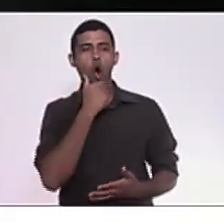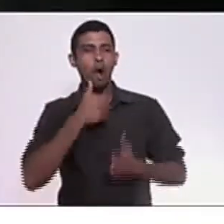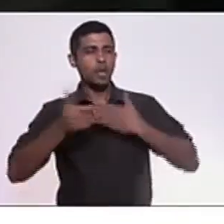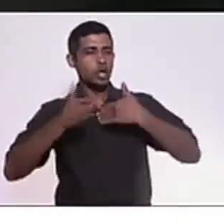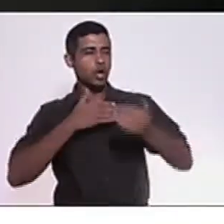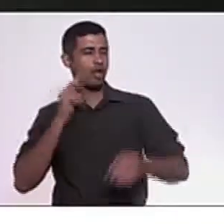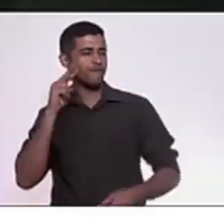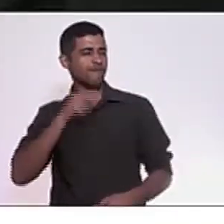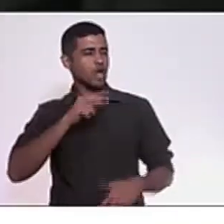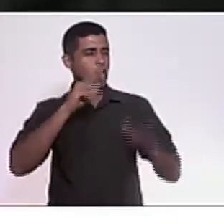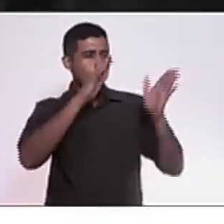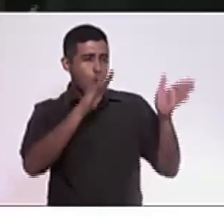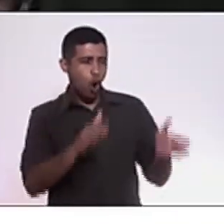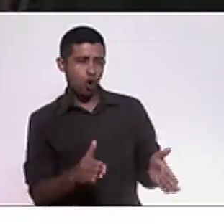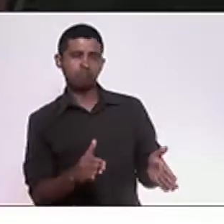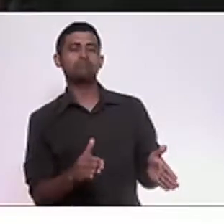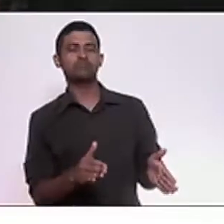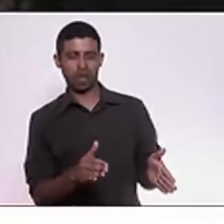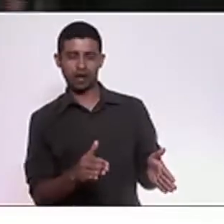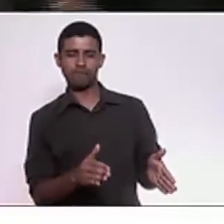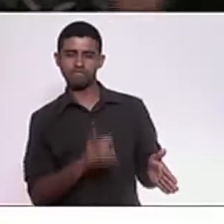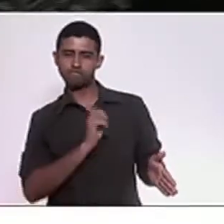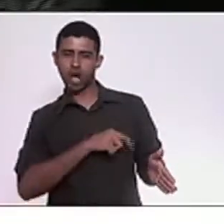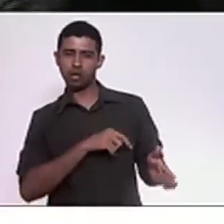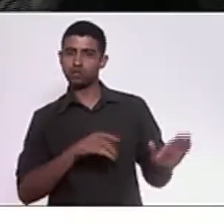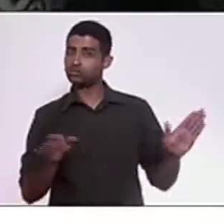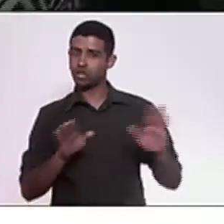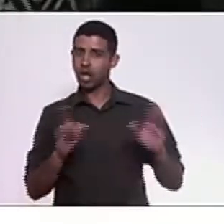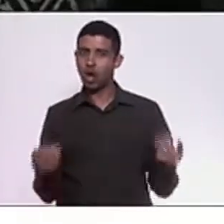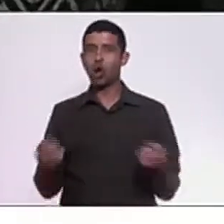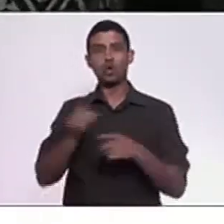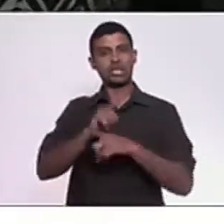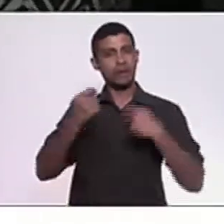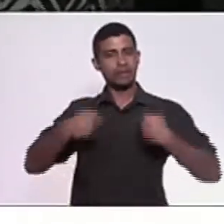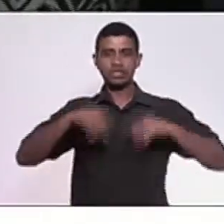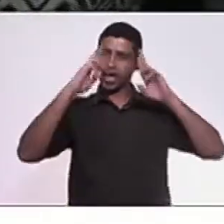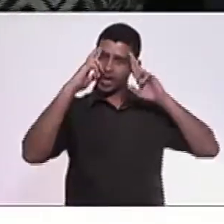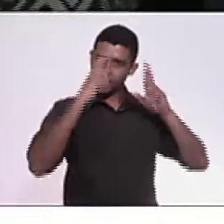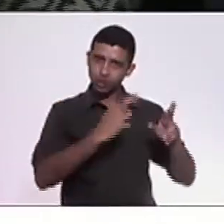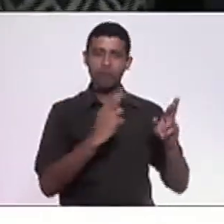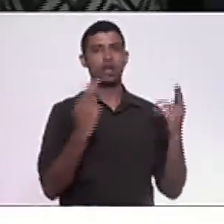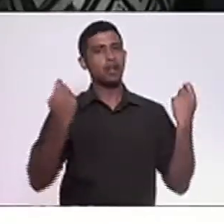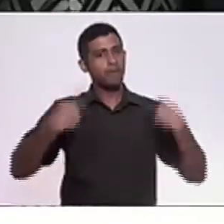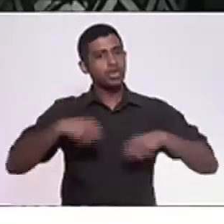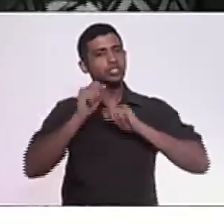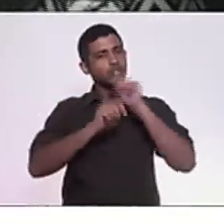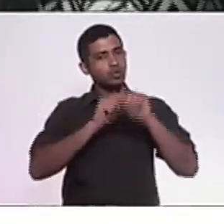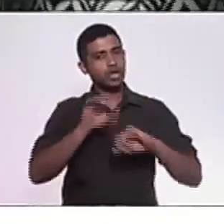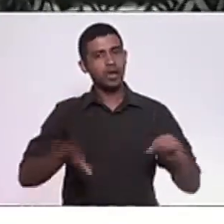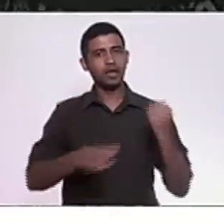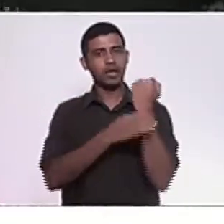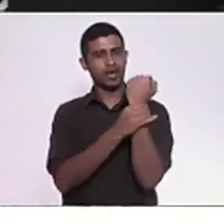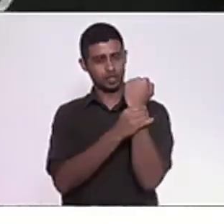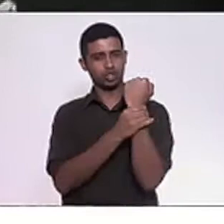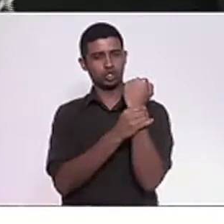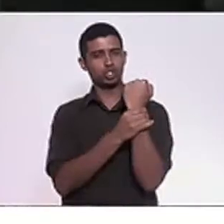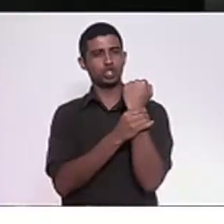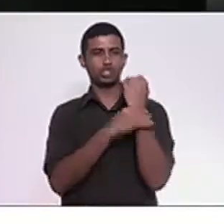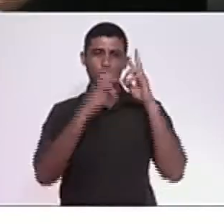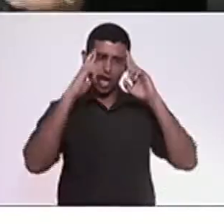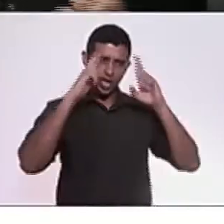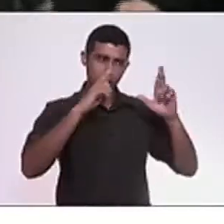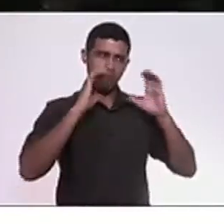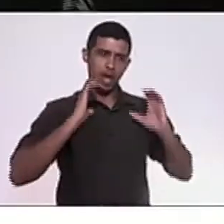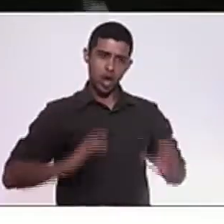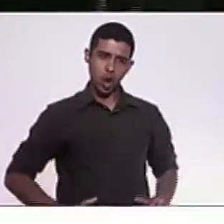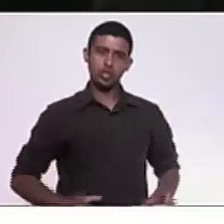esse corpo como uma forma de violá-lo. Pelo contrário, tem que haver o respeito, tem que haver a garantia de dignidade dessas